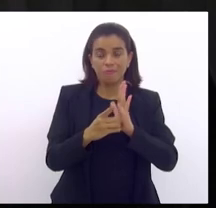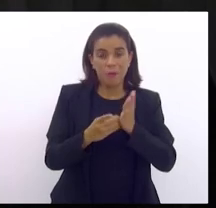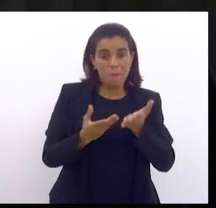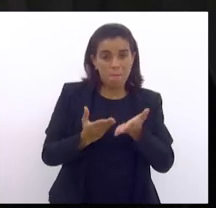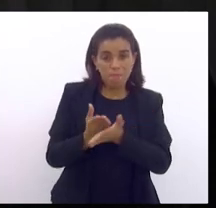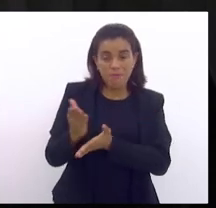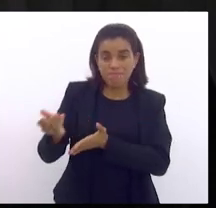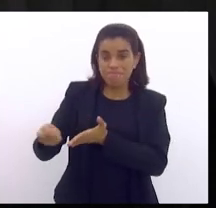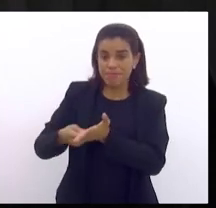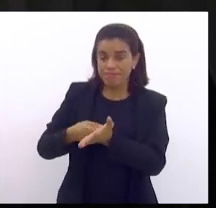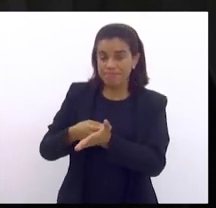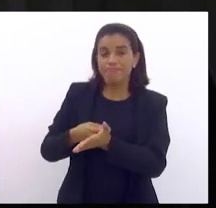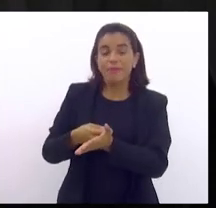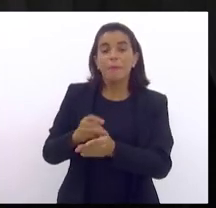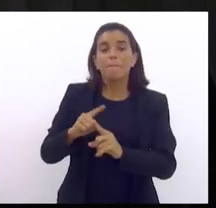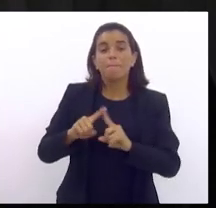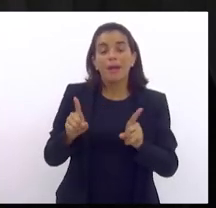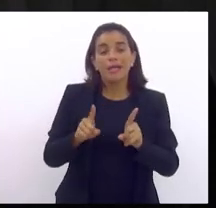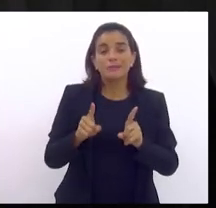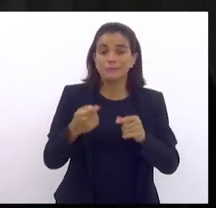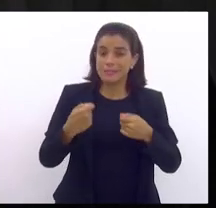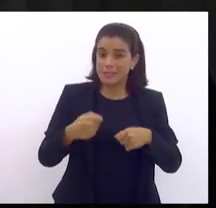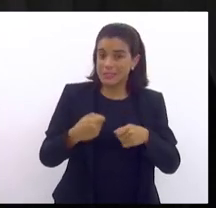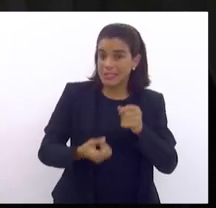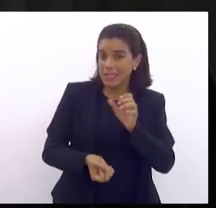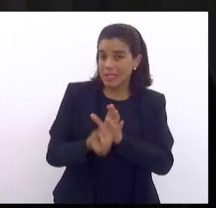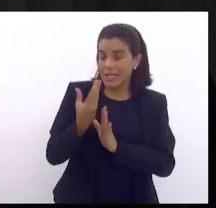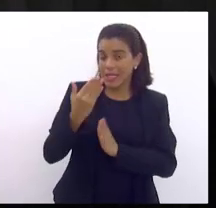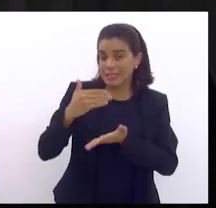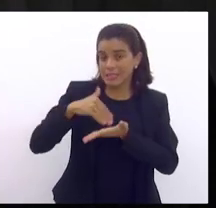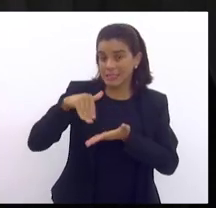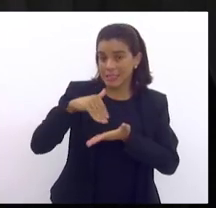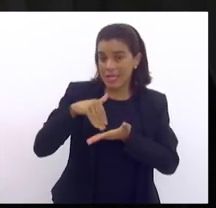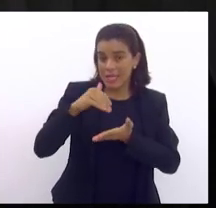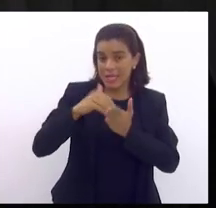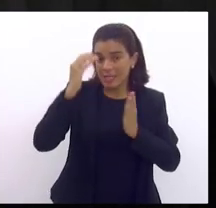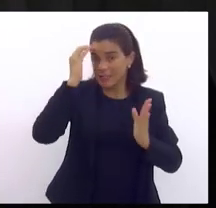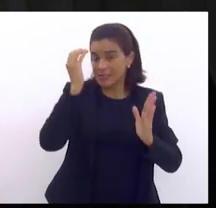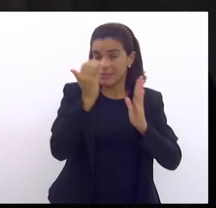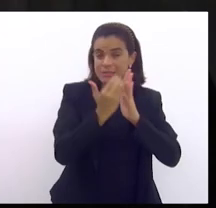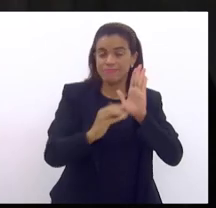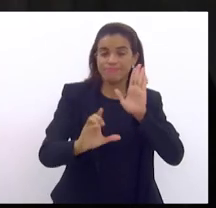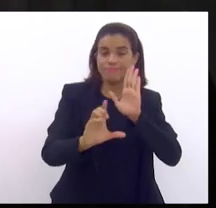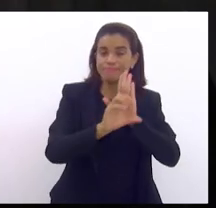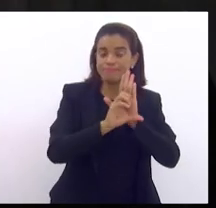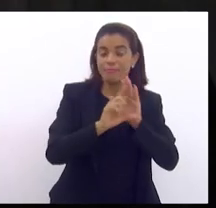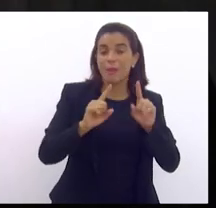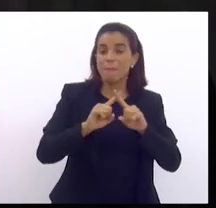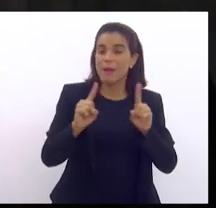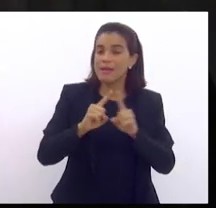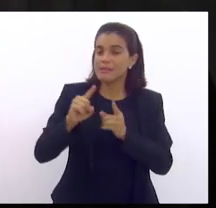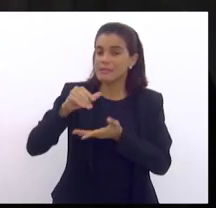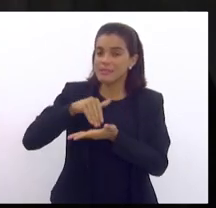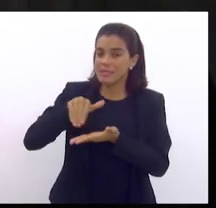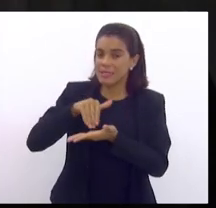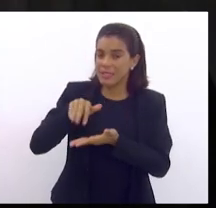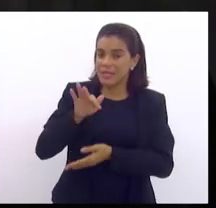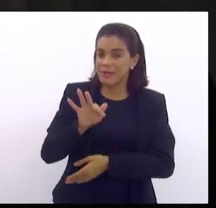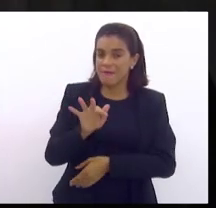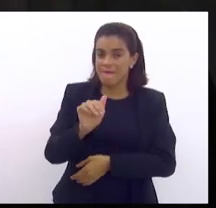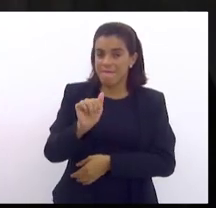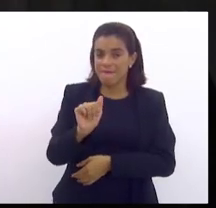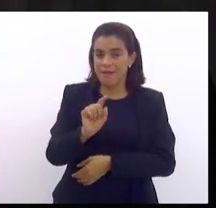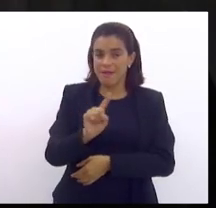ele sabe que tem que criar a Secretaria por lei. Mas é possível também que a Secretaria de Fazenda ou